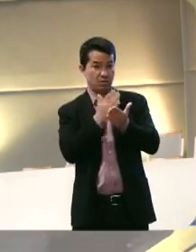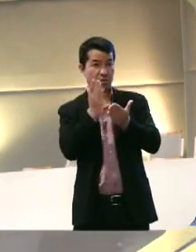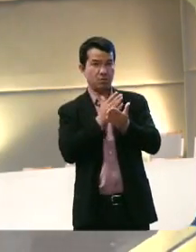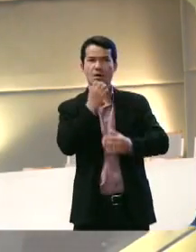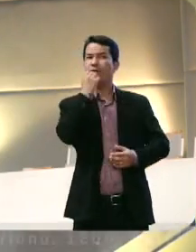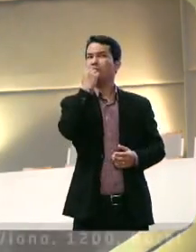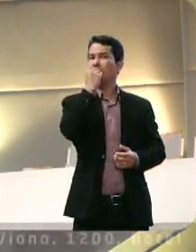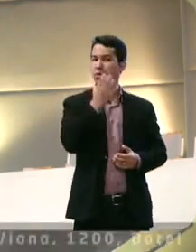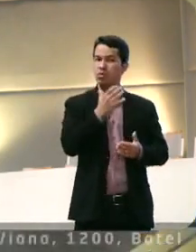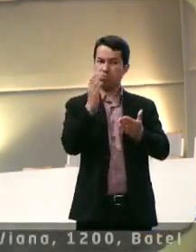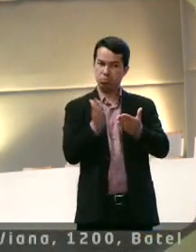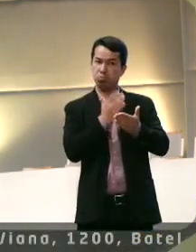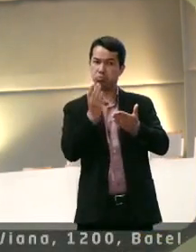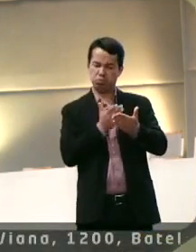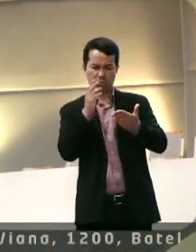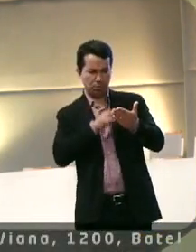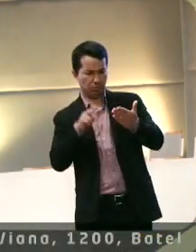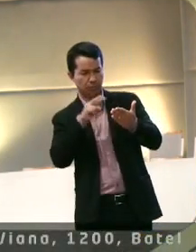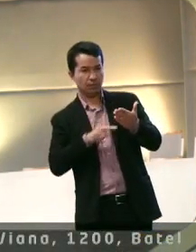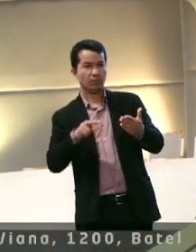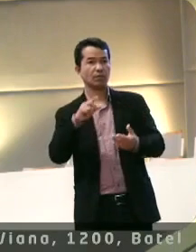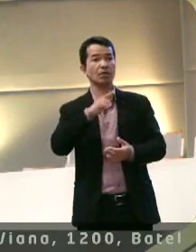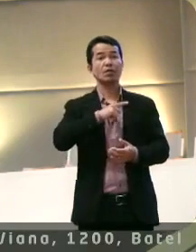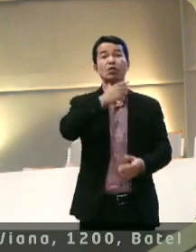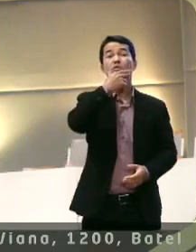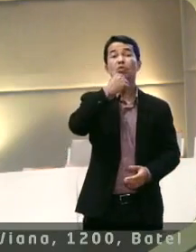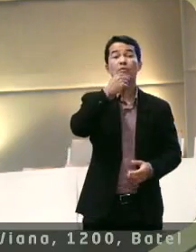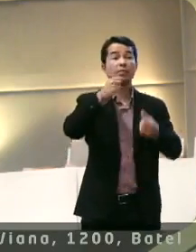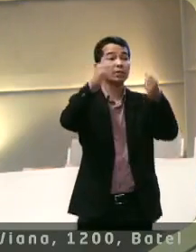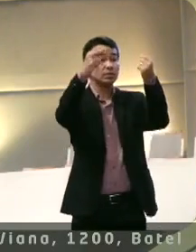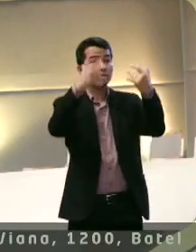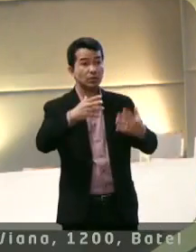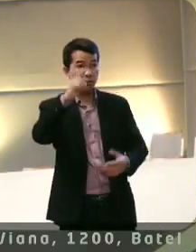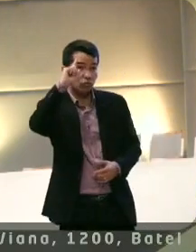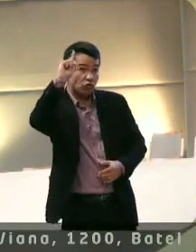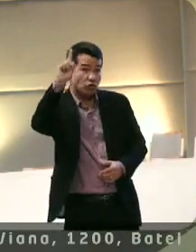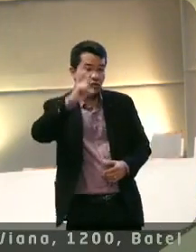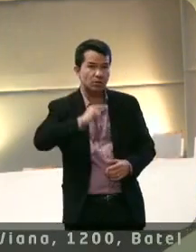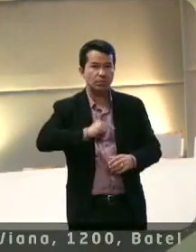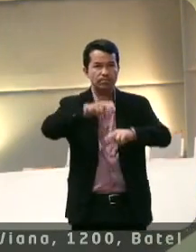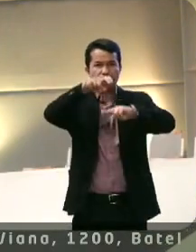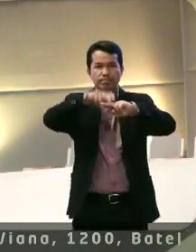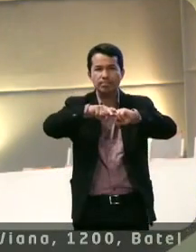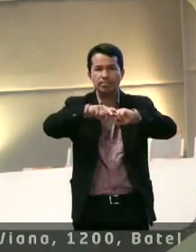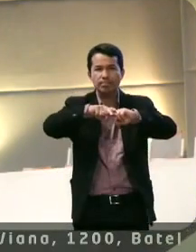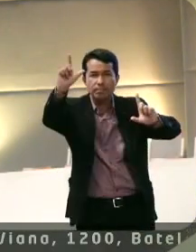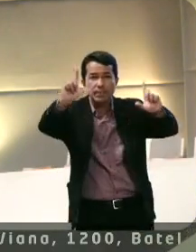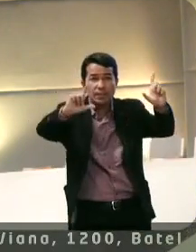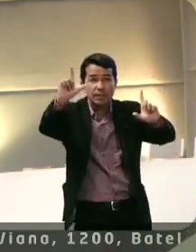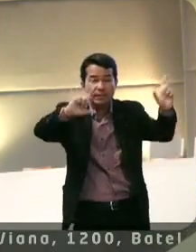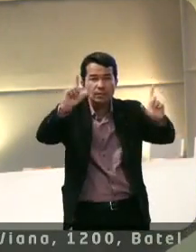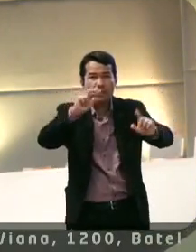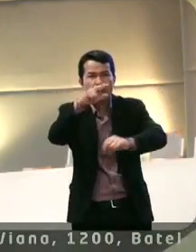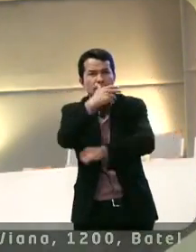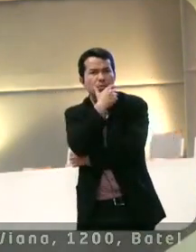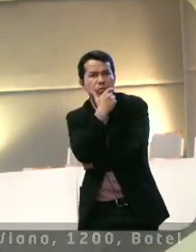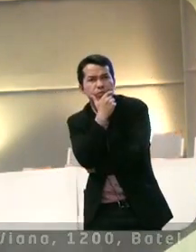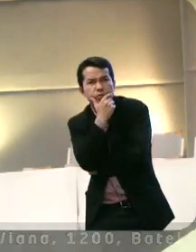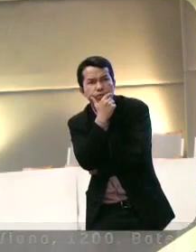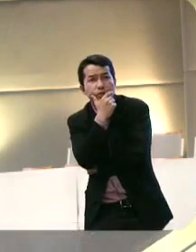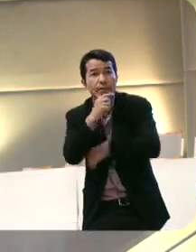E ele fala de um dia que ele está assistindo televisão. E o Espírito Santo toca o coração dele falando: